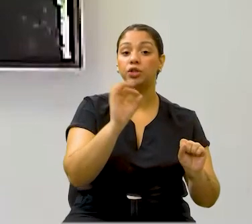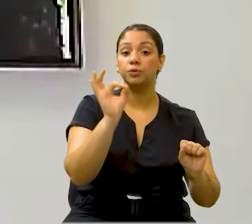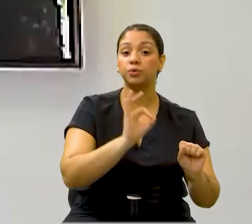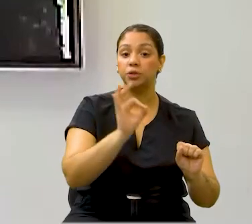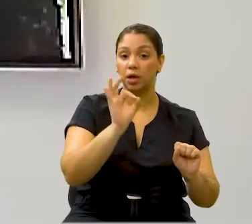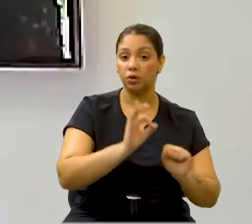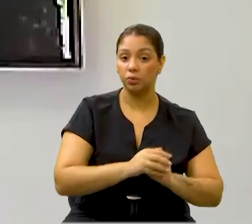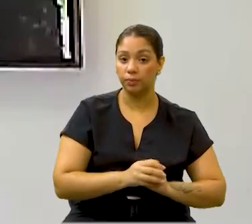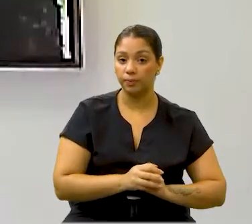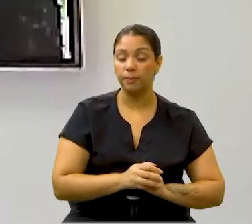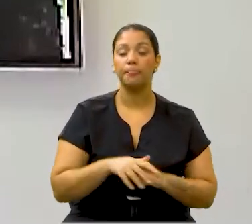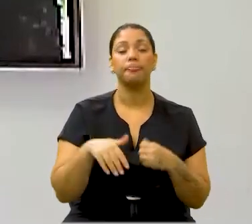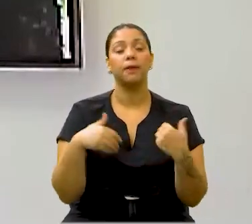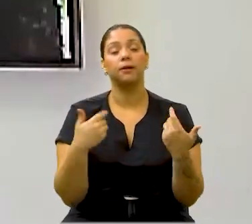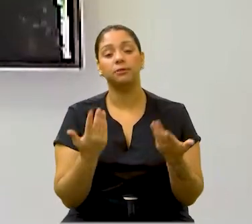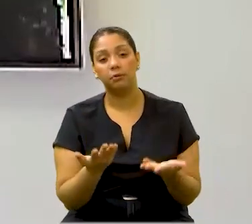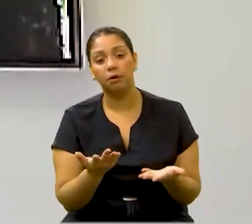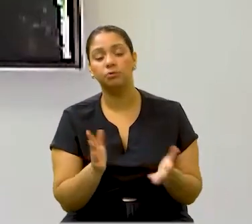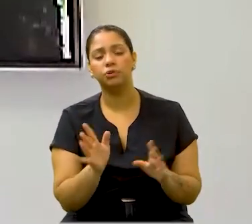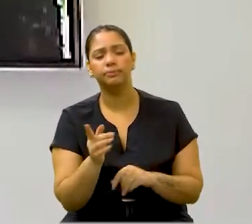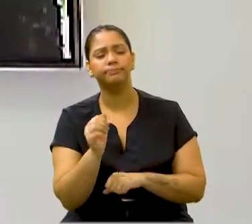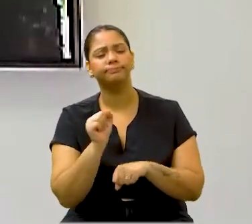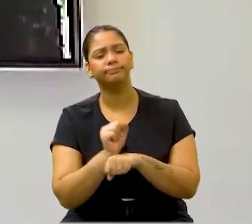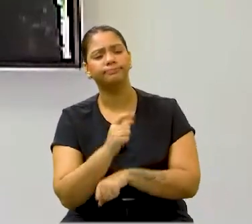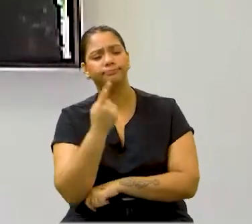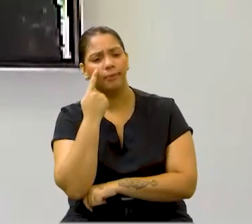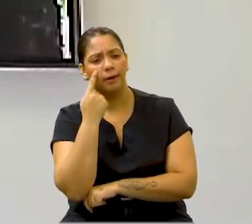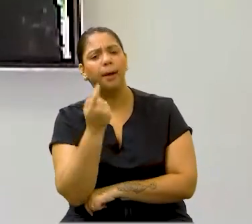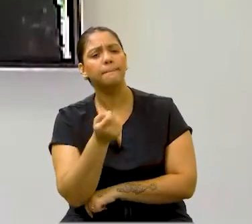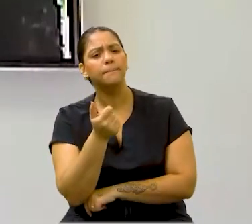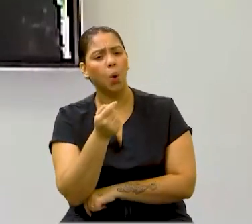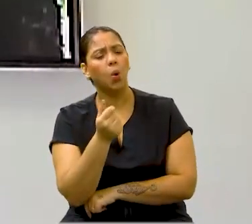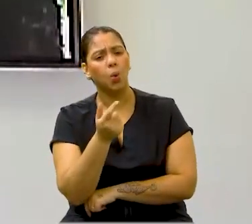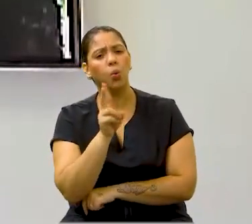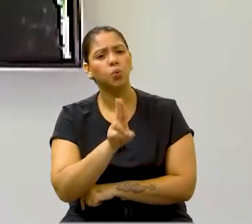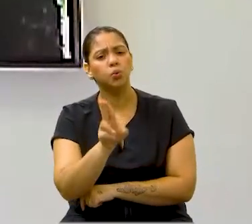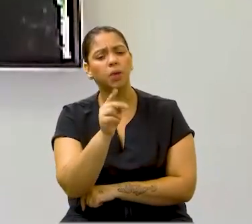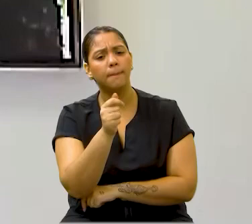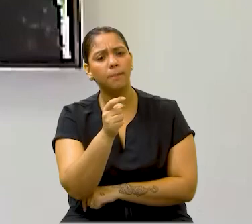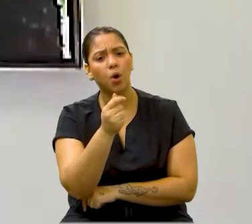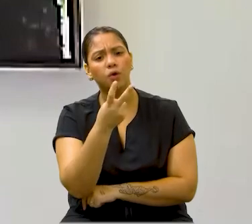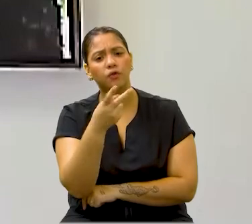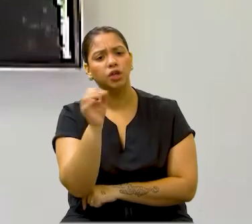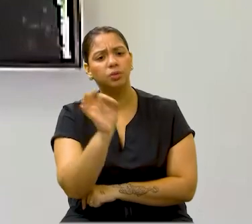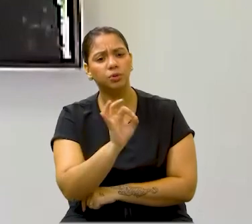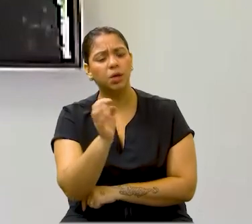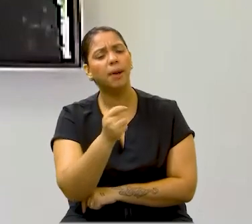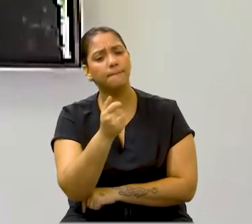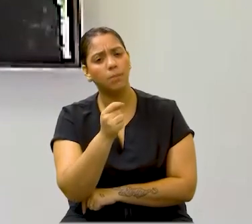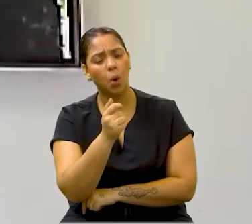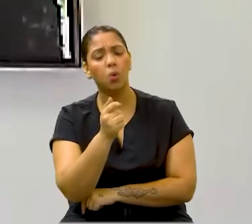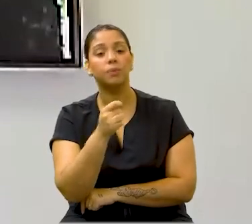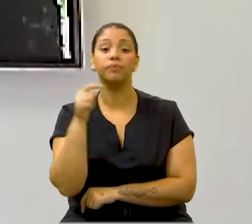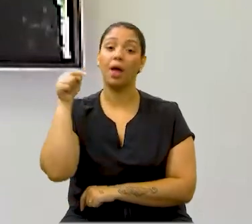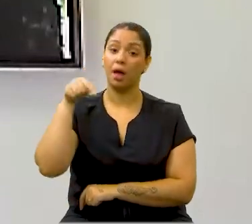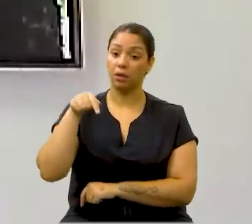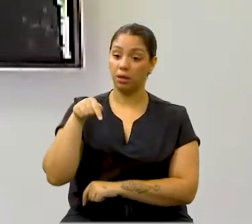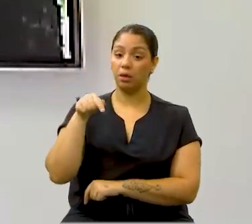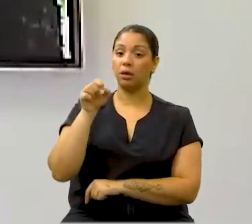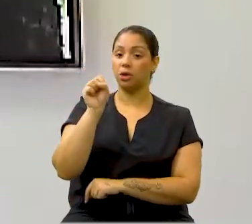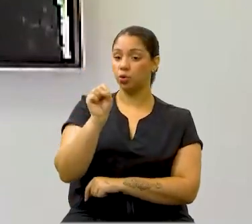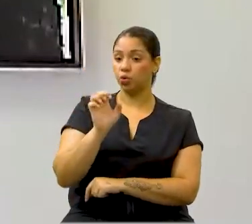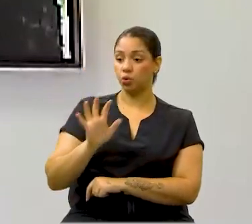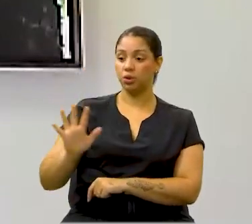sua propriedade. Então, se a gente, né, parar para pensar, é pouco em termos de utilização daquilo que você pode fazer. Aqui